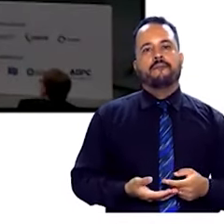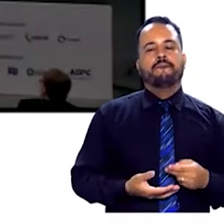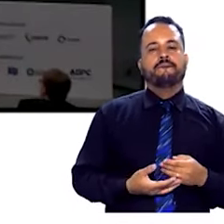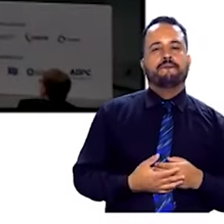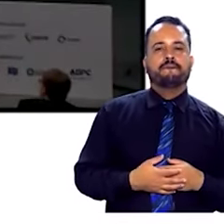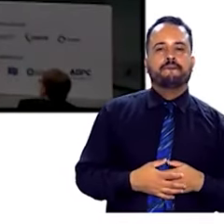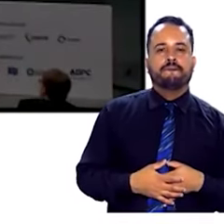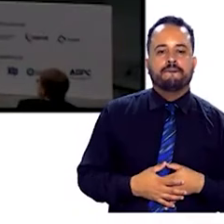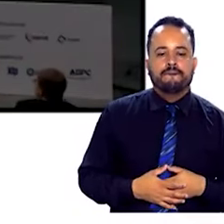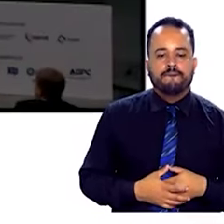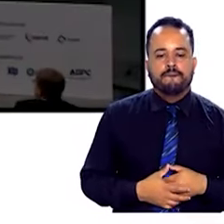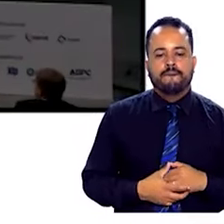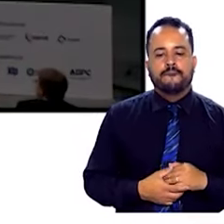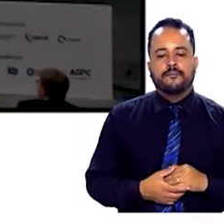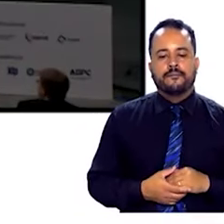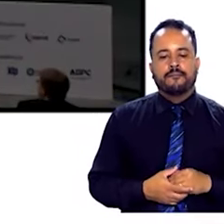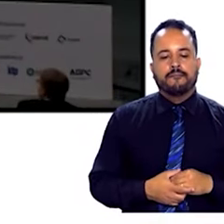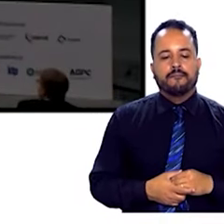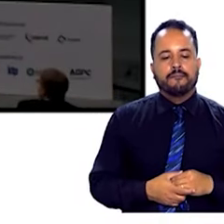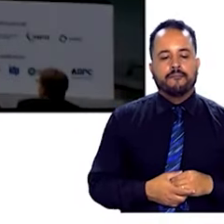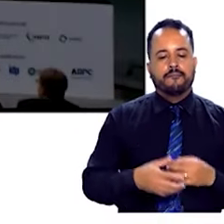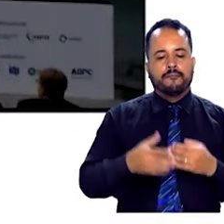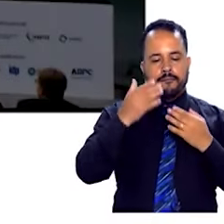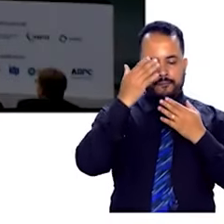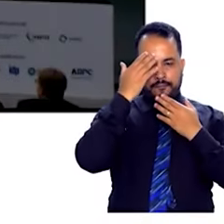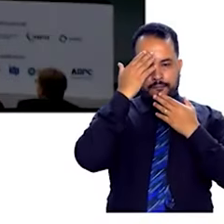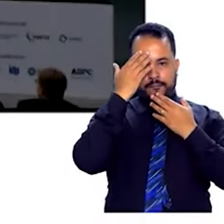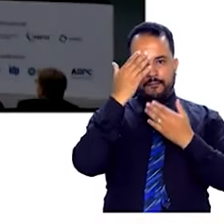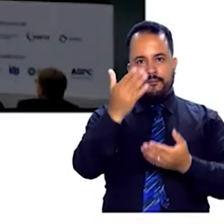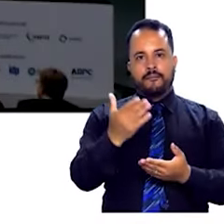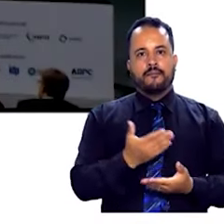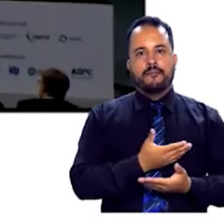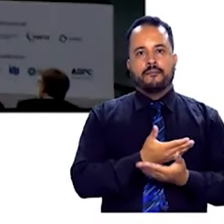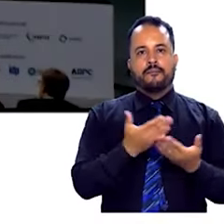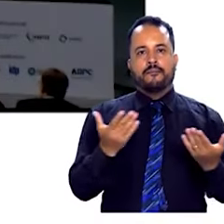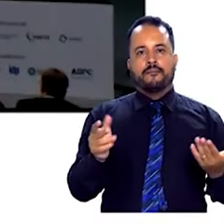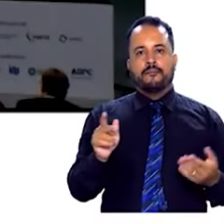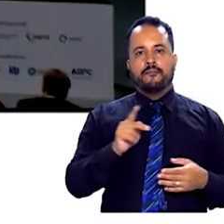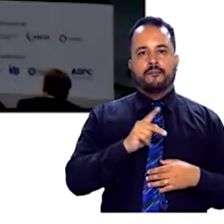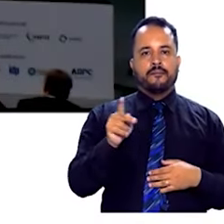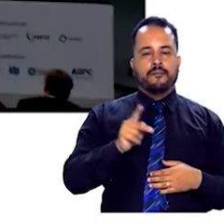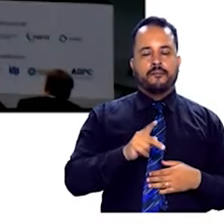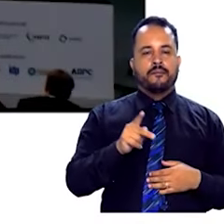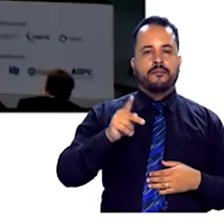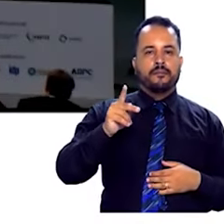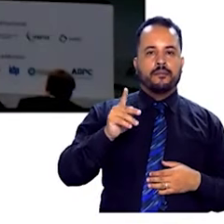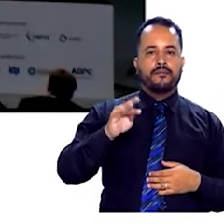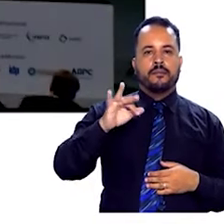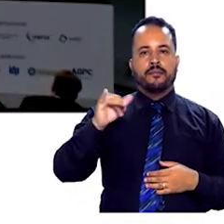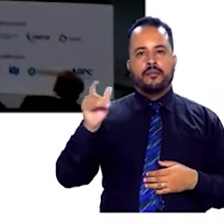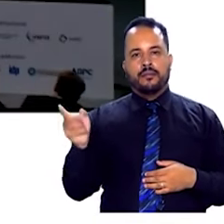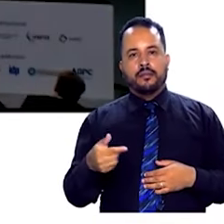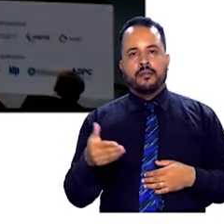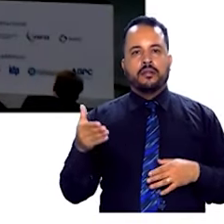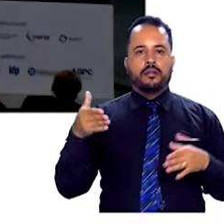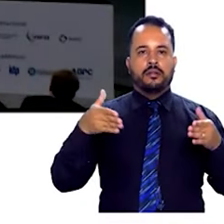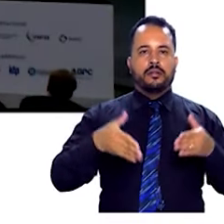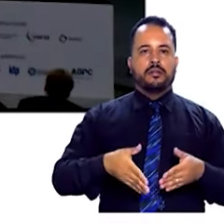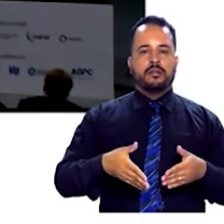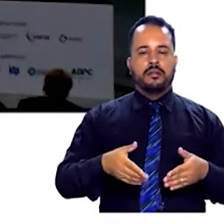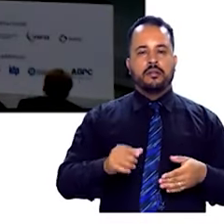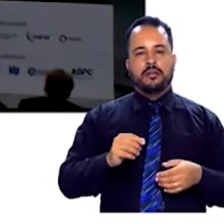Gracias agradeço eh Professor Leandro Gianini por sua exposição muito clara